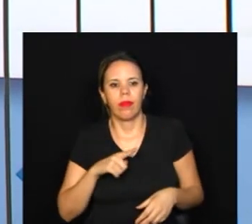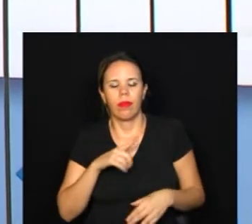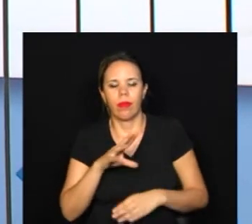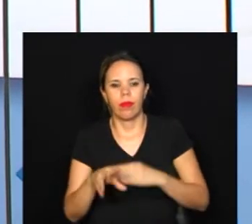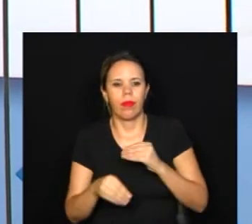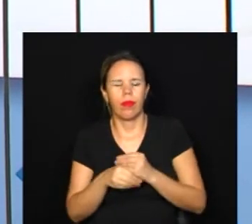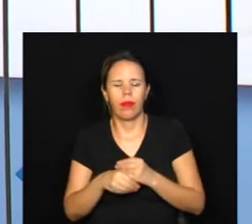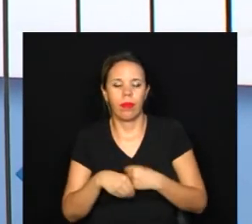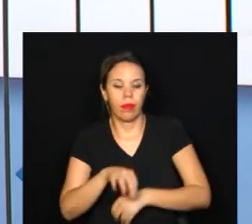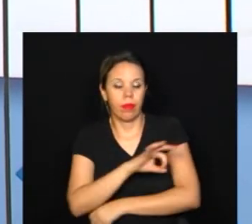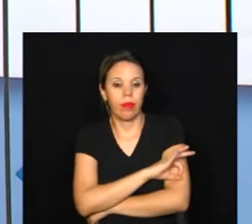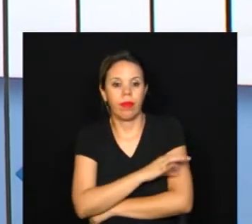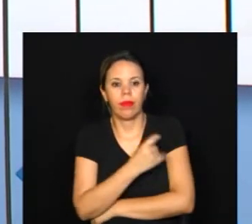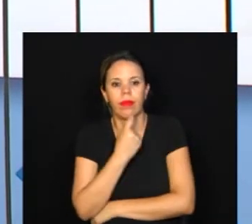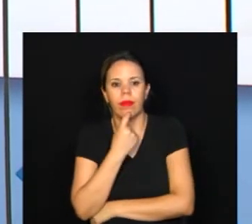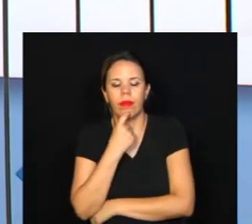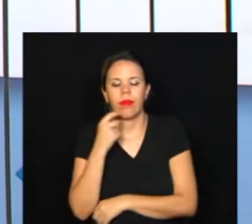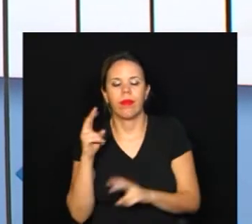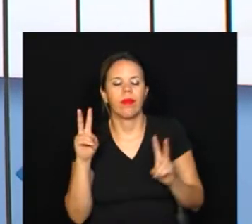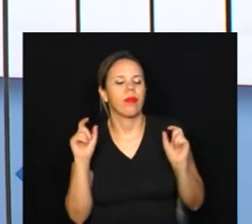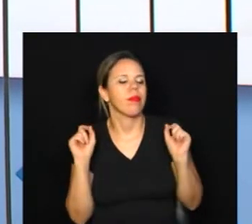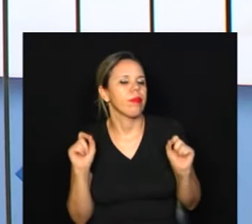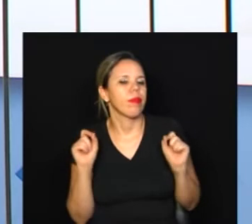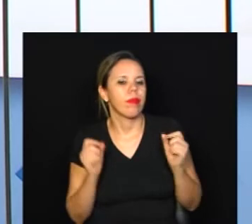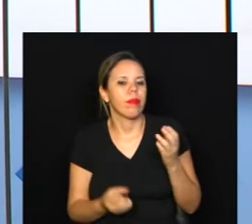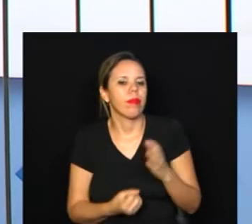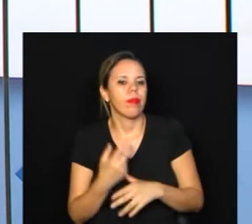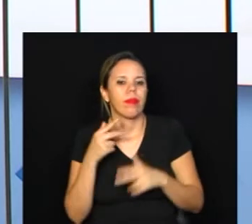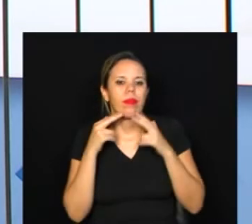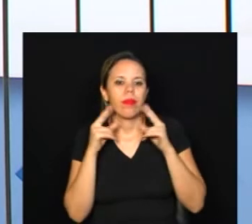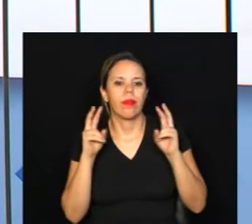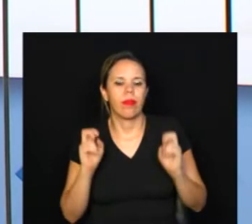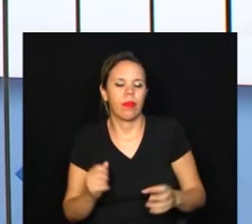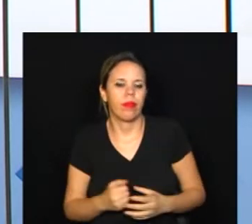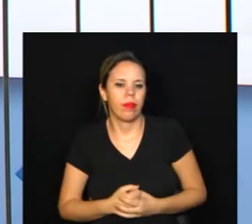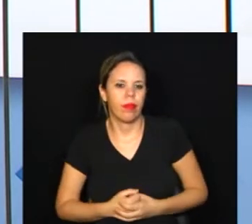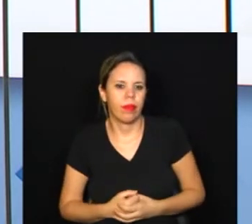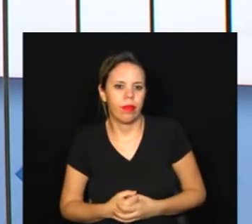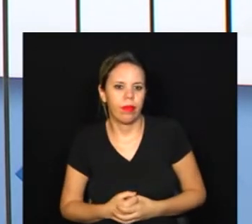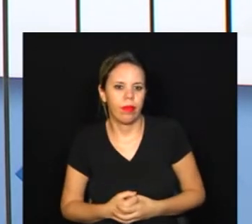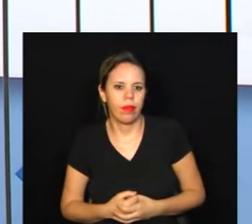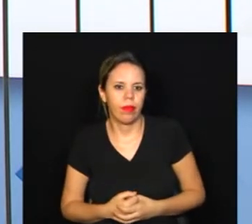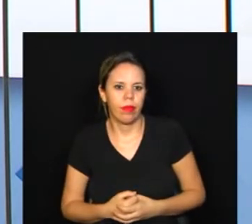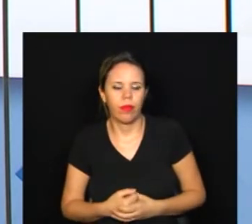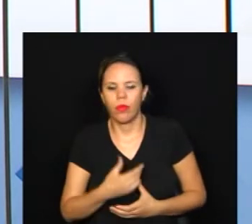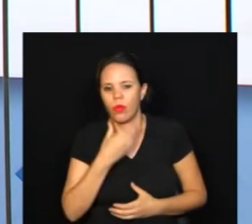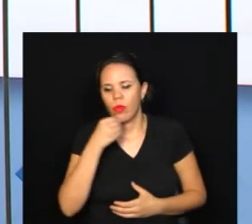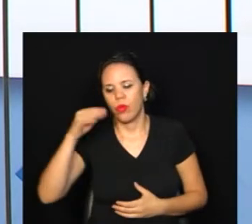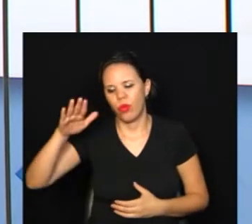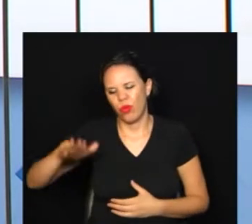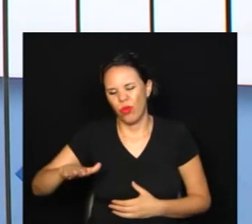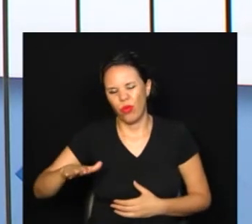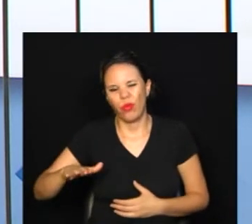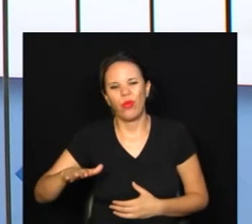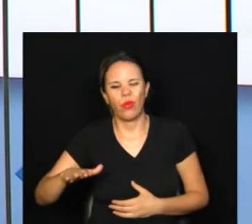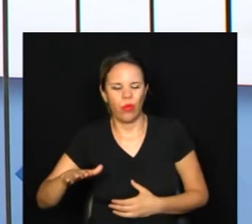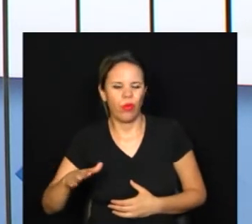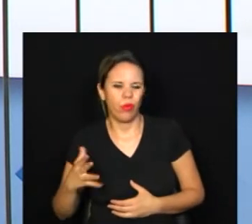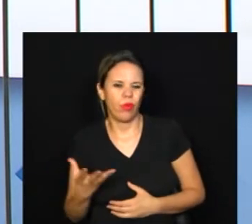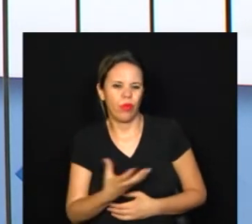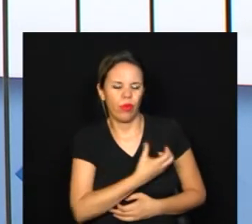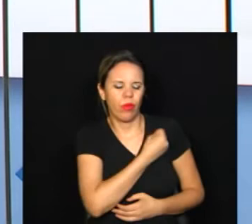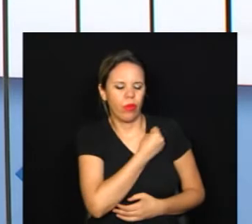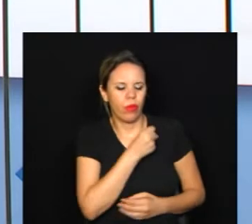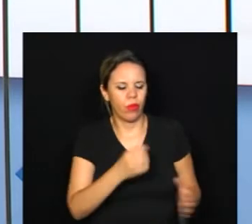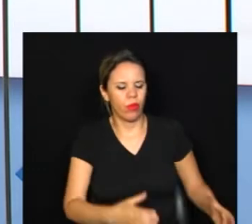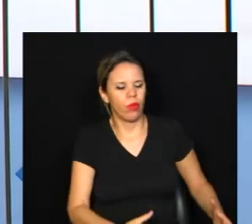nota da Prefeitura em relação à notícia sobre o caso do menino que foi resgatado do